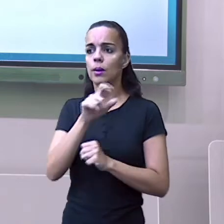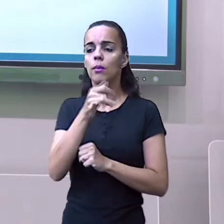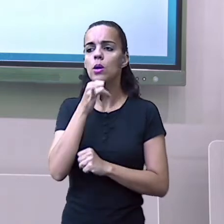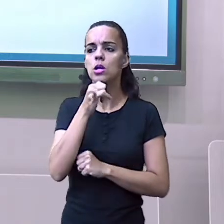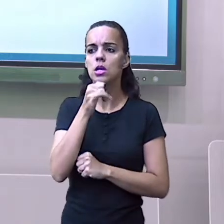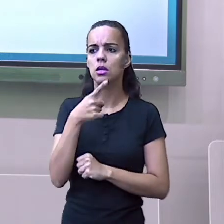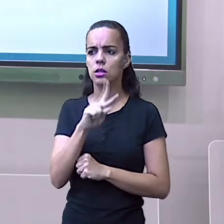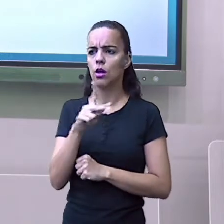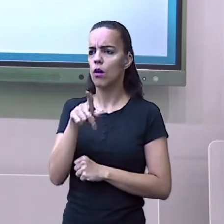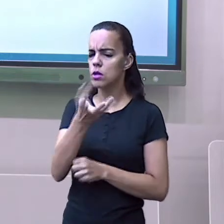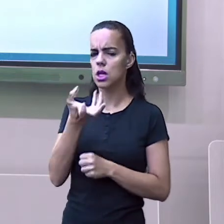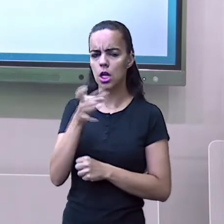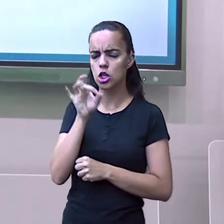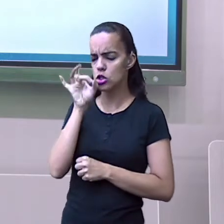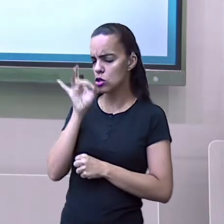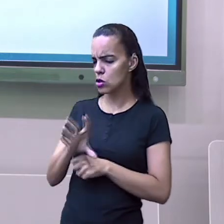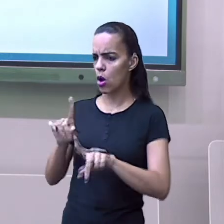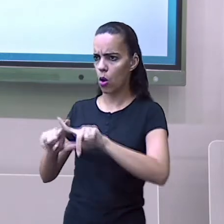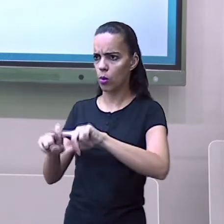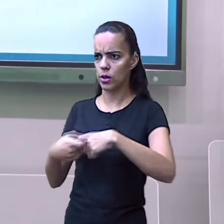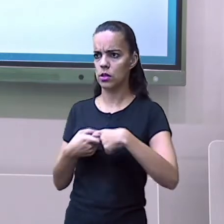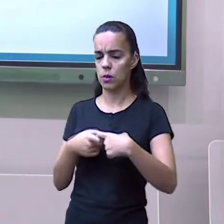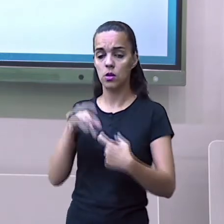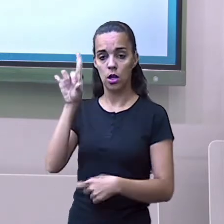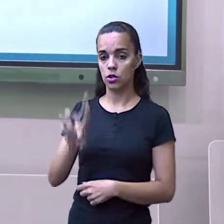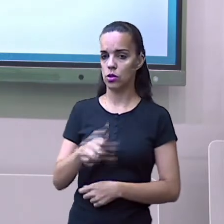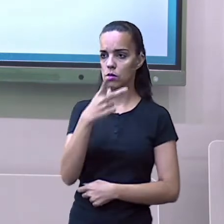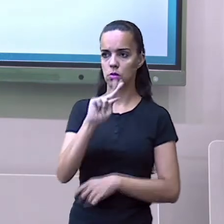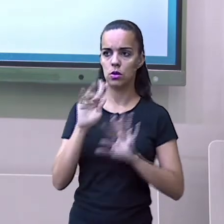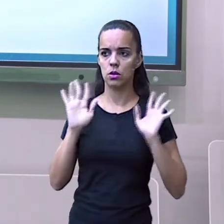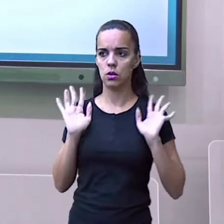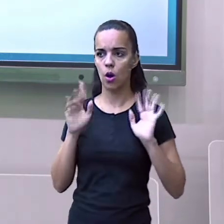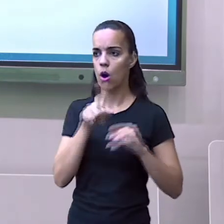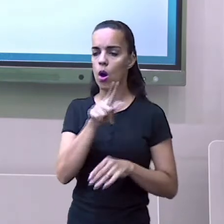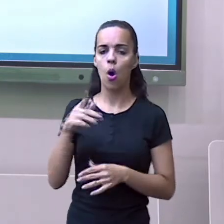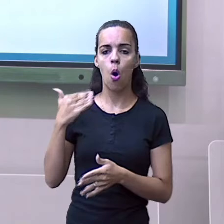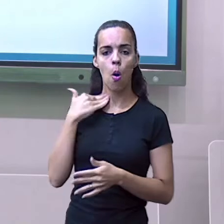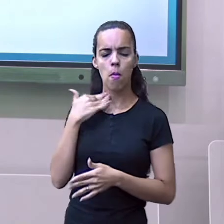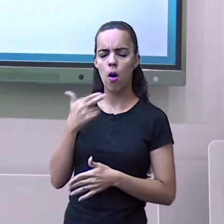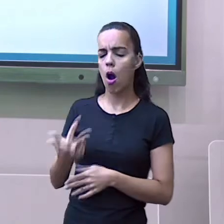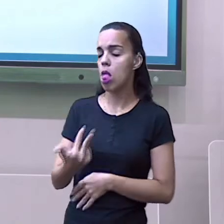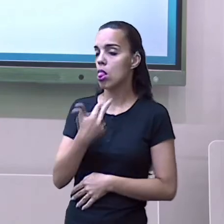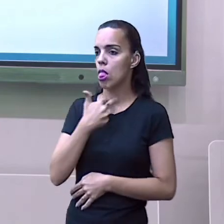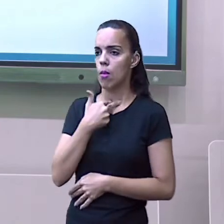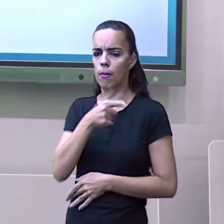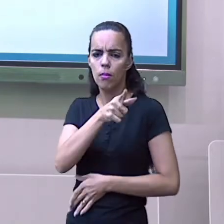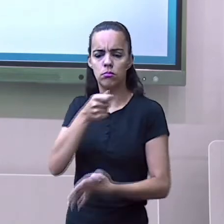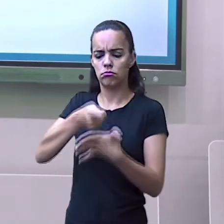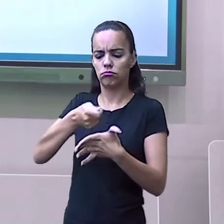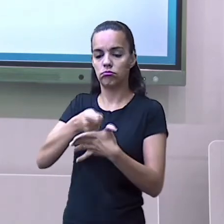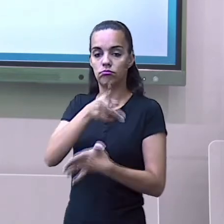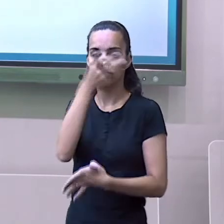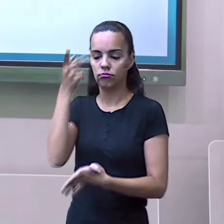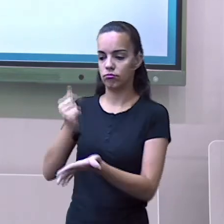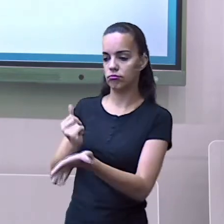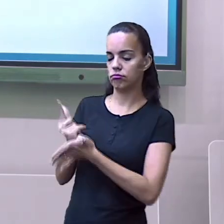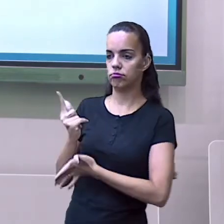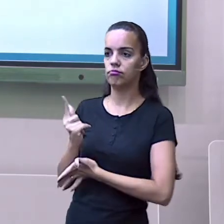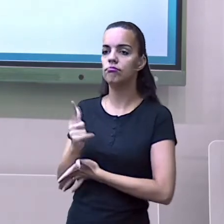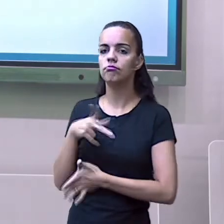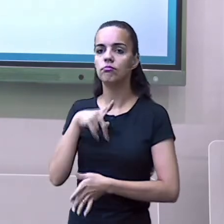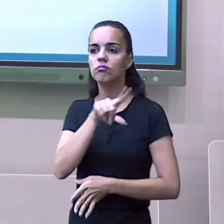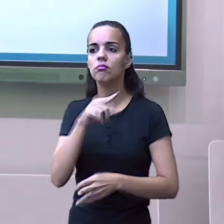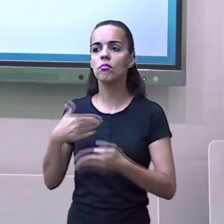adquirir somente o empréstimo e pronto. O banco não pode obrigar o consumidor a comprar